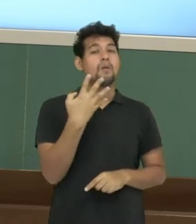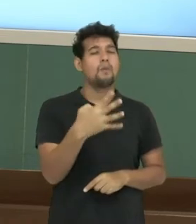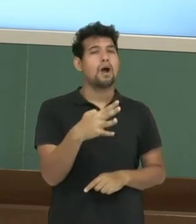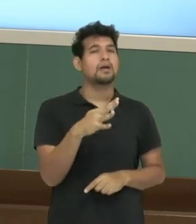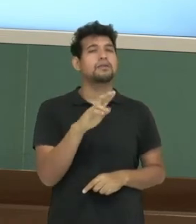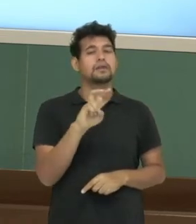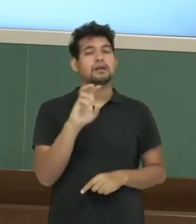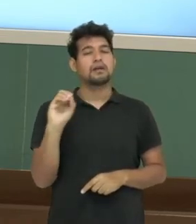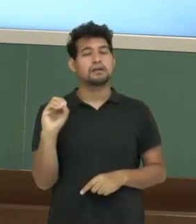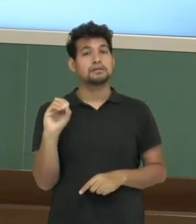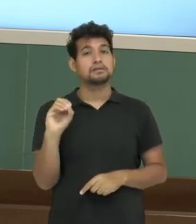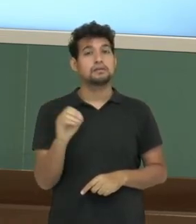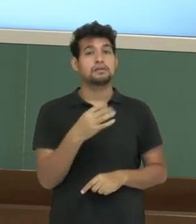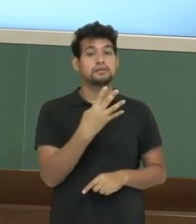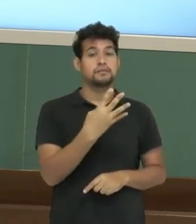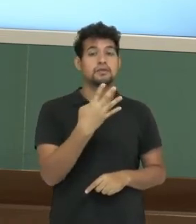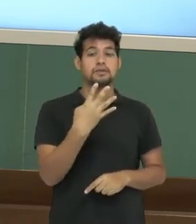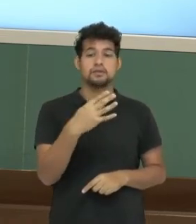4.500.